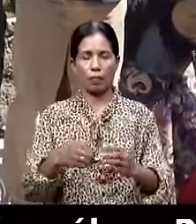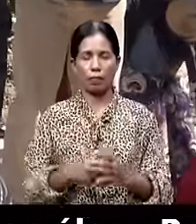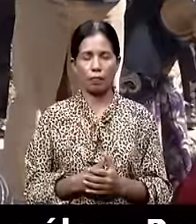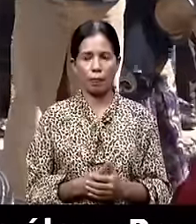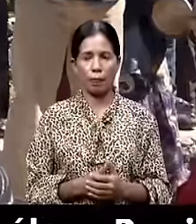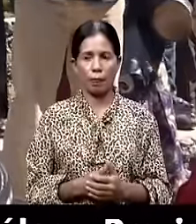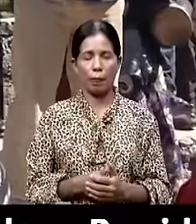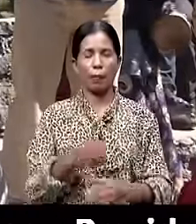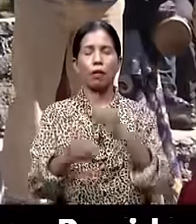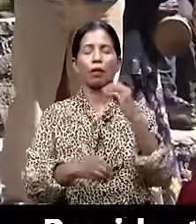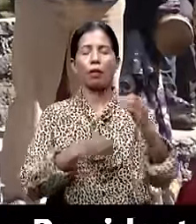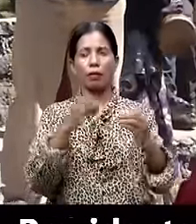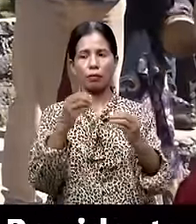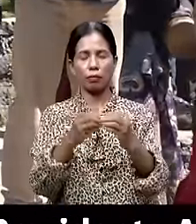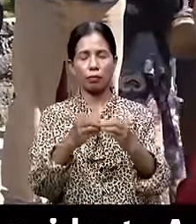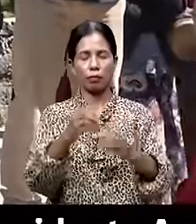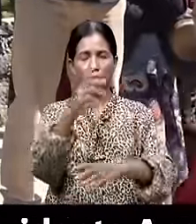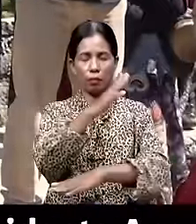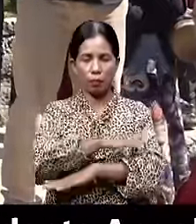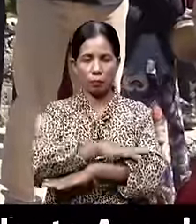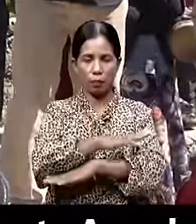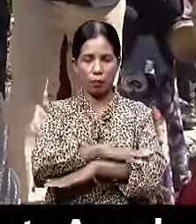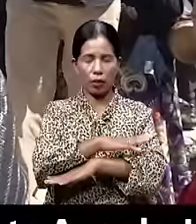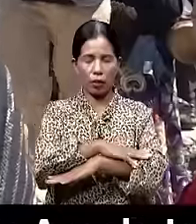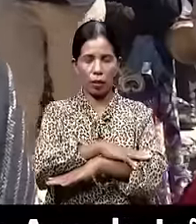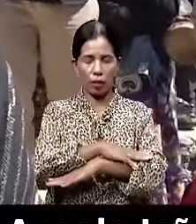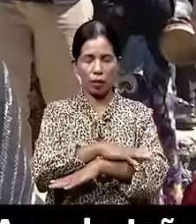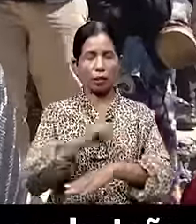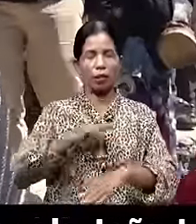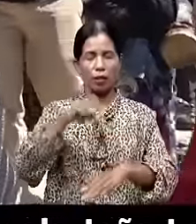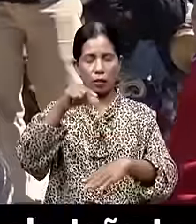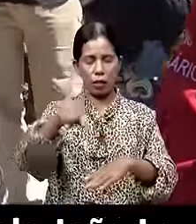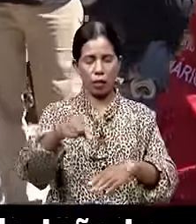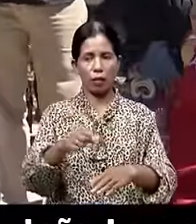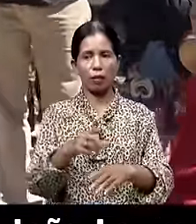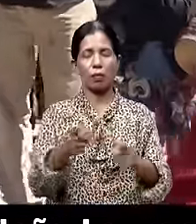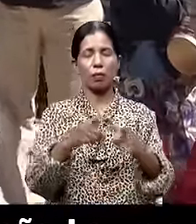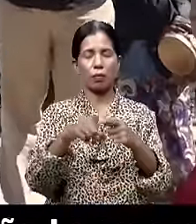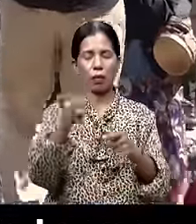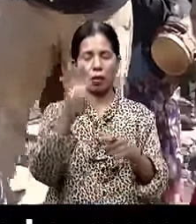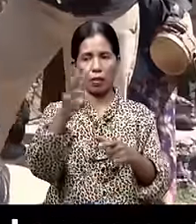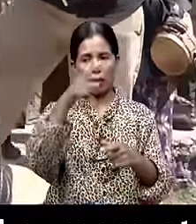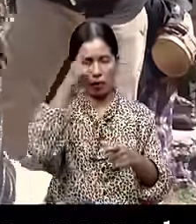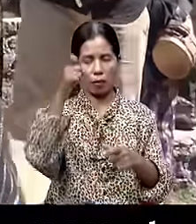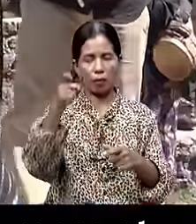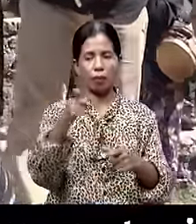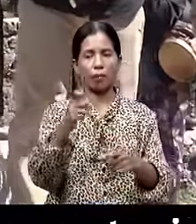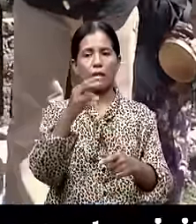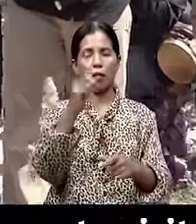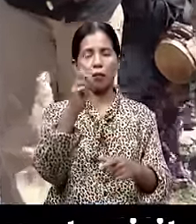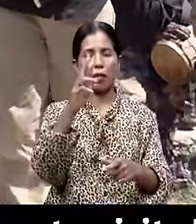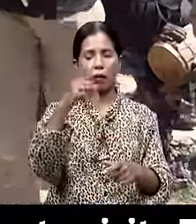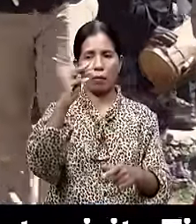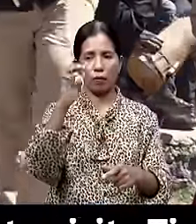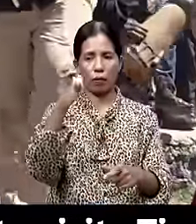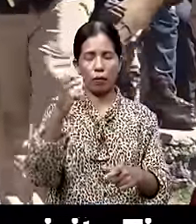sai. Significa altar liksa maka hola conta. Ba pilar hatne tamba marmer. Ne makita